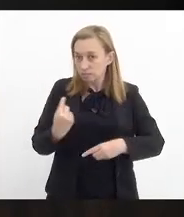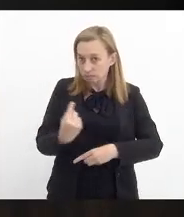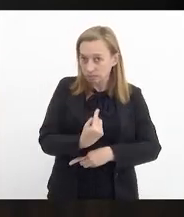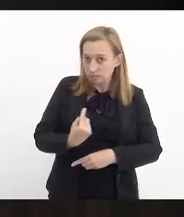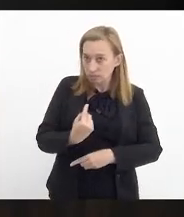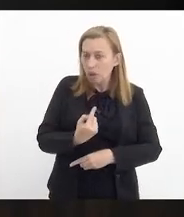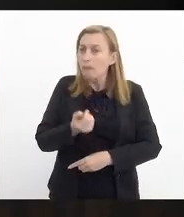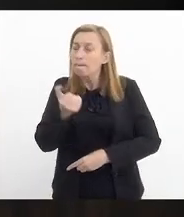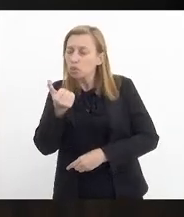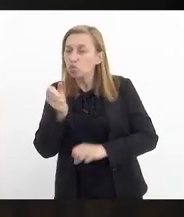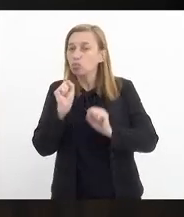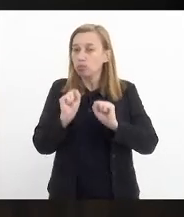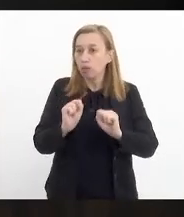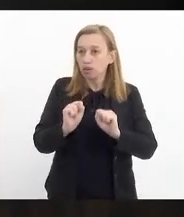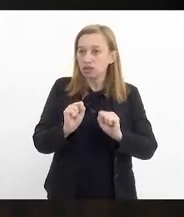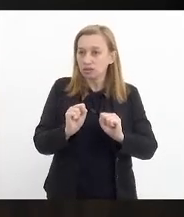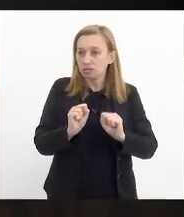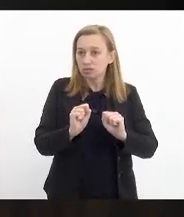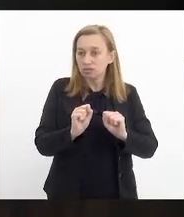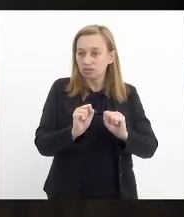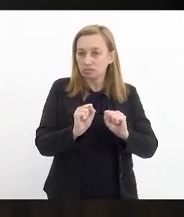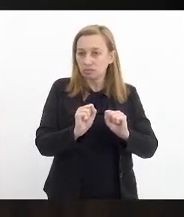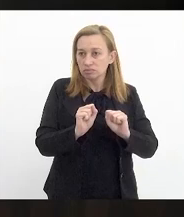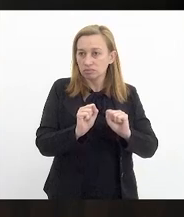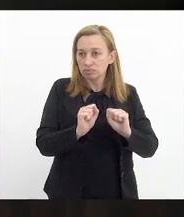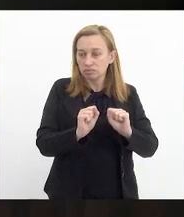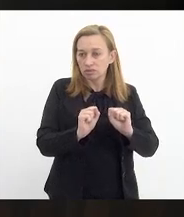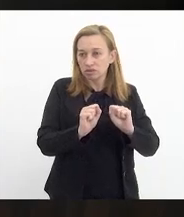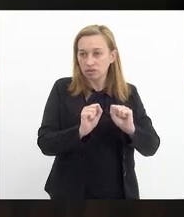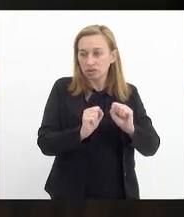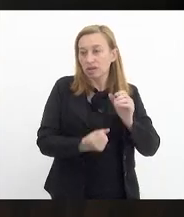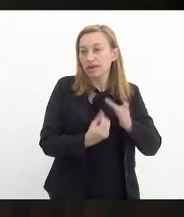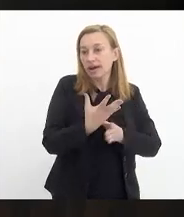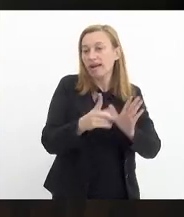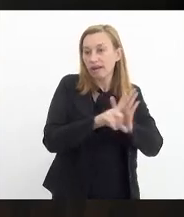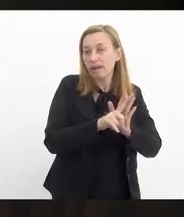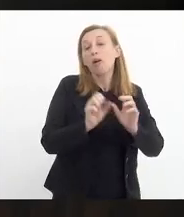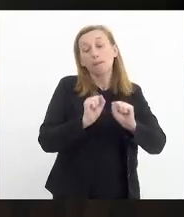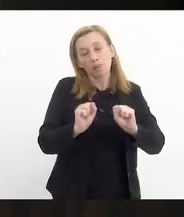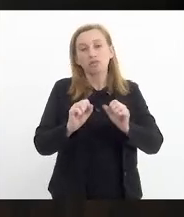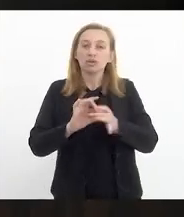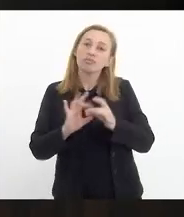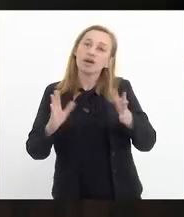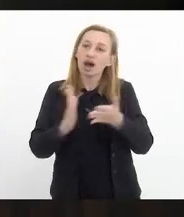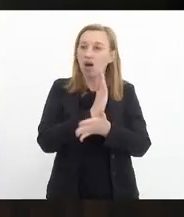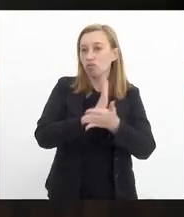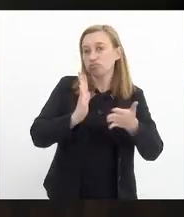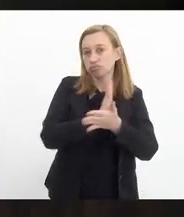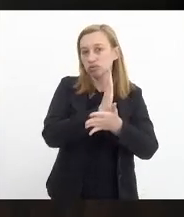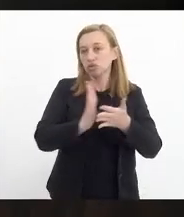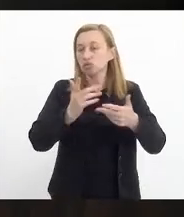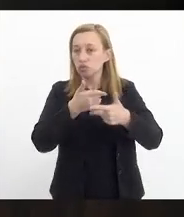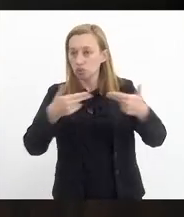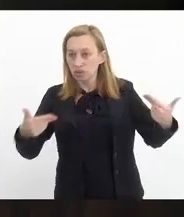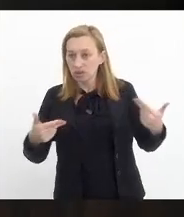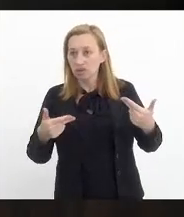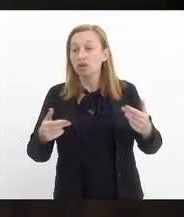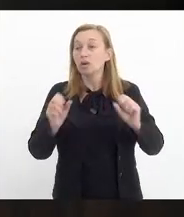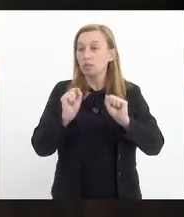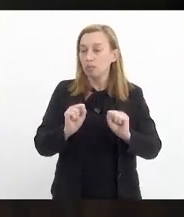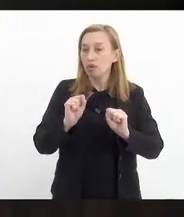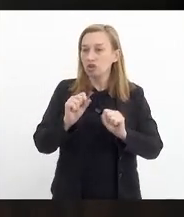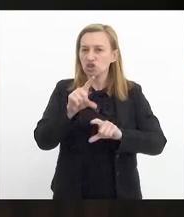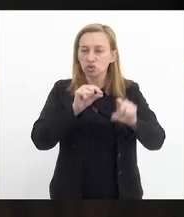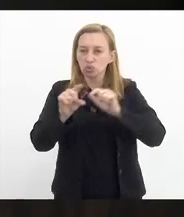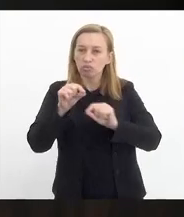Muito pouco a gente pode legislar. A gente pode autorizar muita coisa. A gente pode determinar